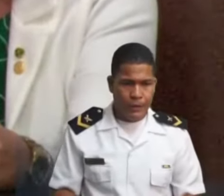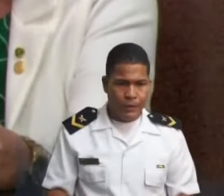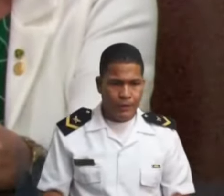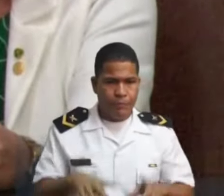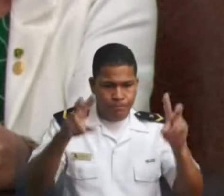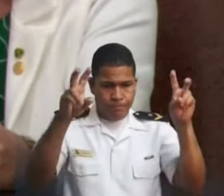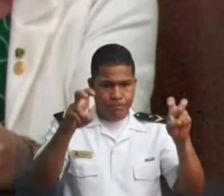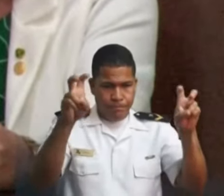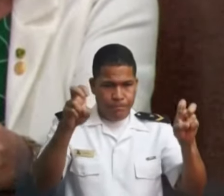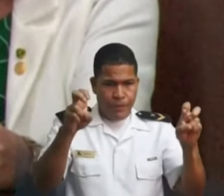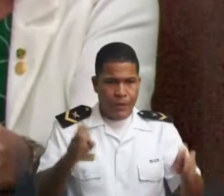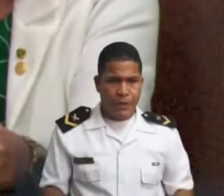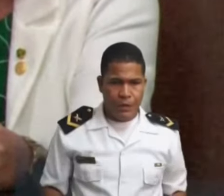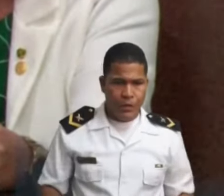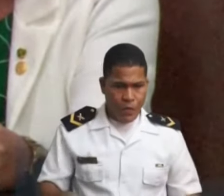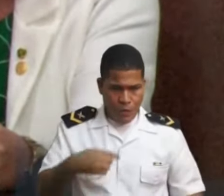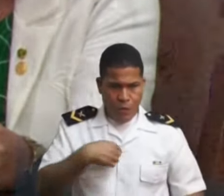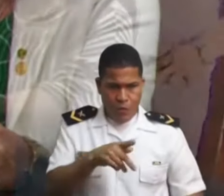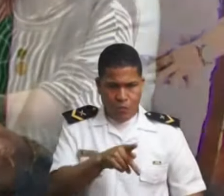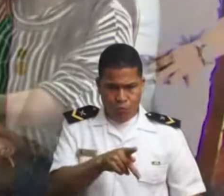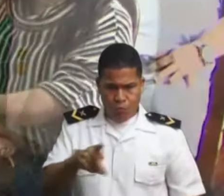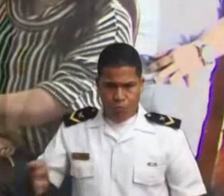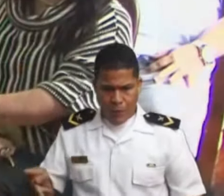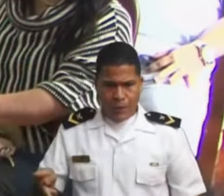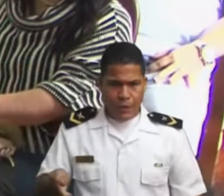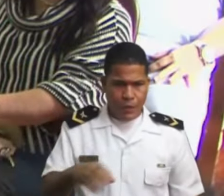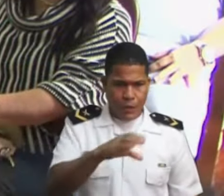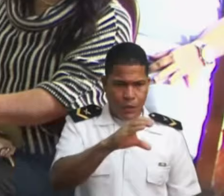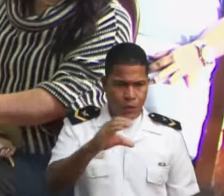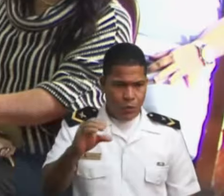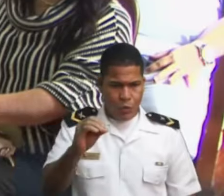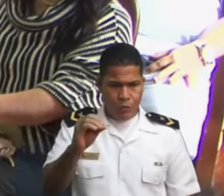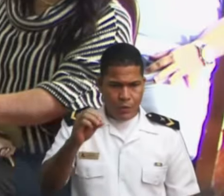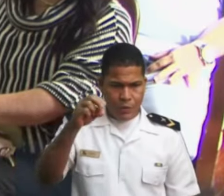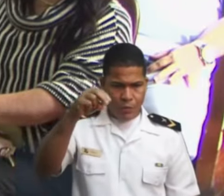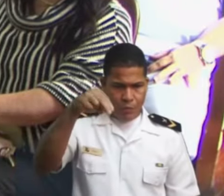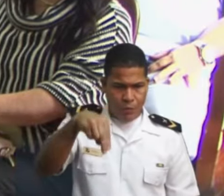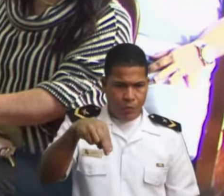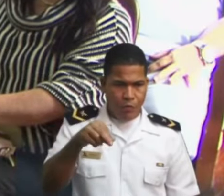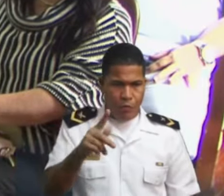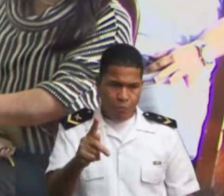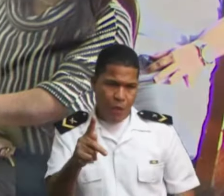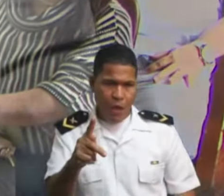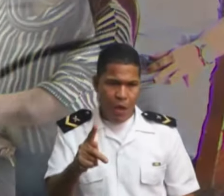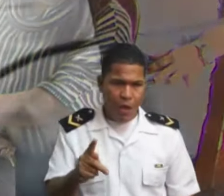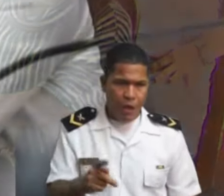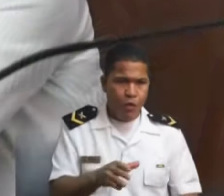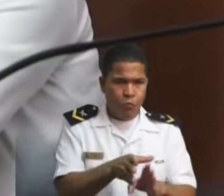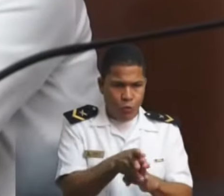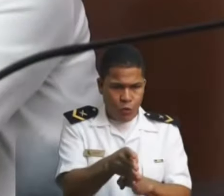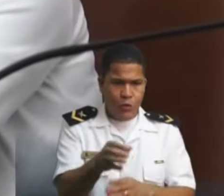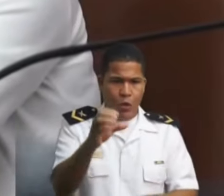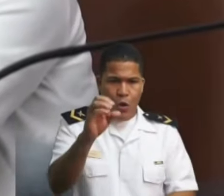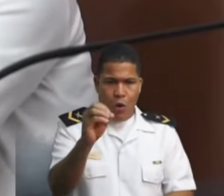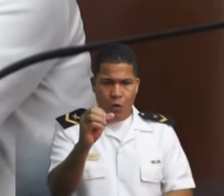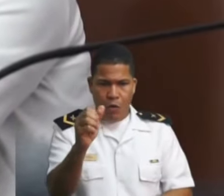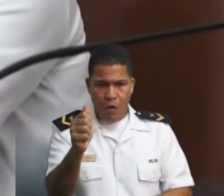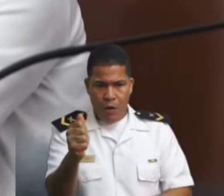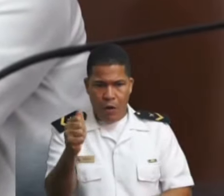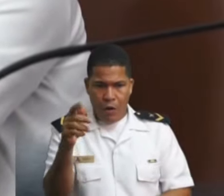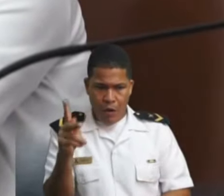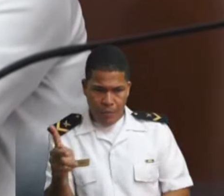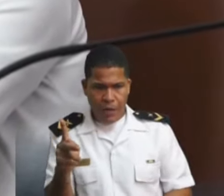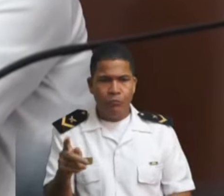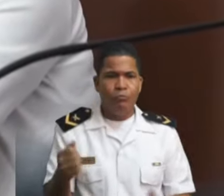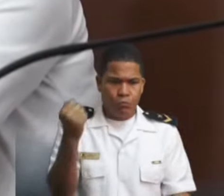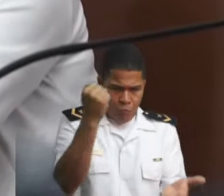Abre aspas. Na qualidade de presidente da Comissão Nacional de Direito Marítimo e Portuário do Conselho Federal da OAB, registro todo